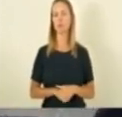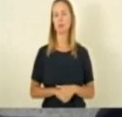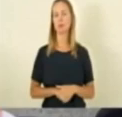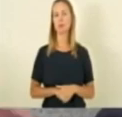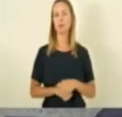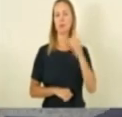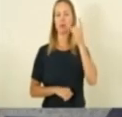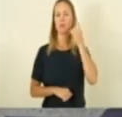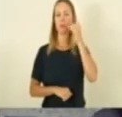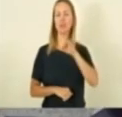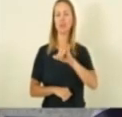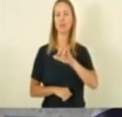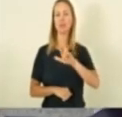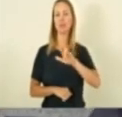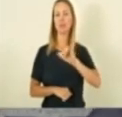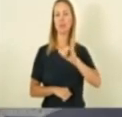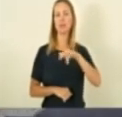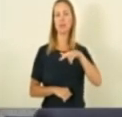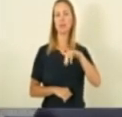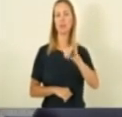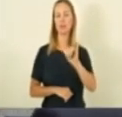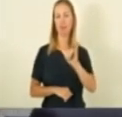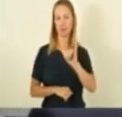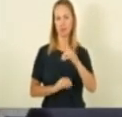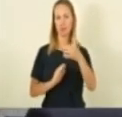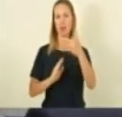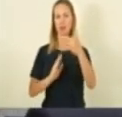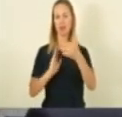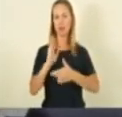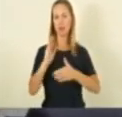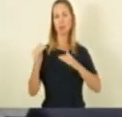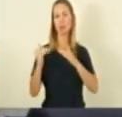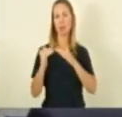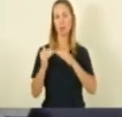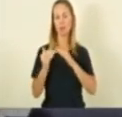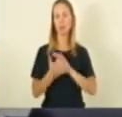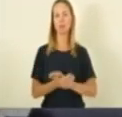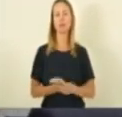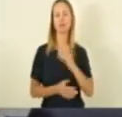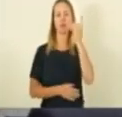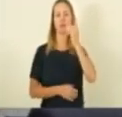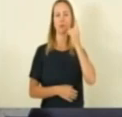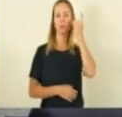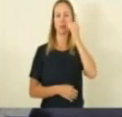A deputada Irine Lopes. Com o relator, deputado